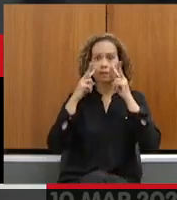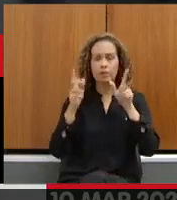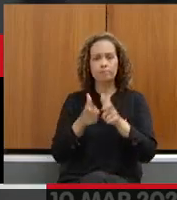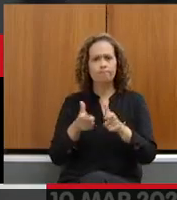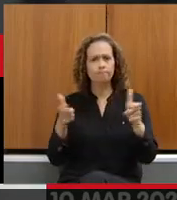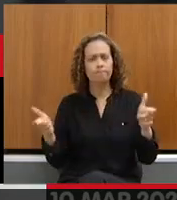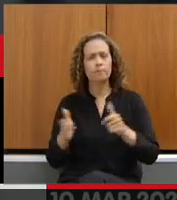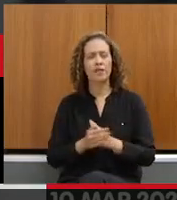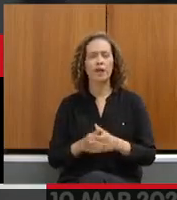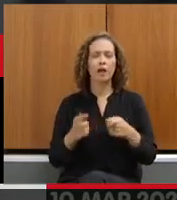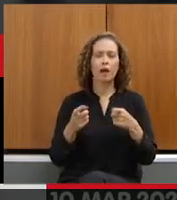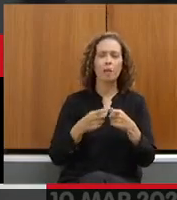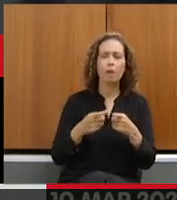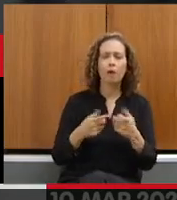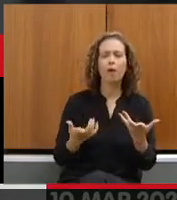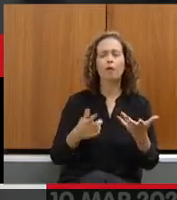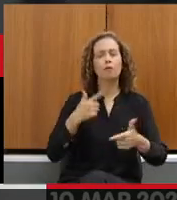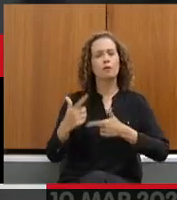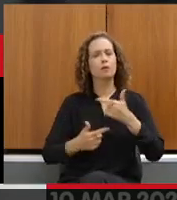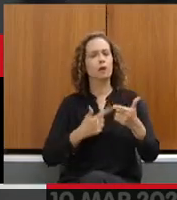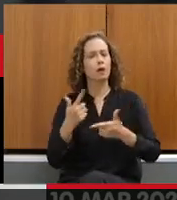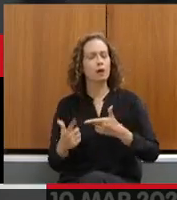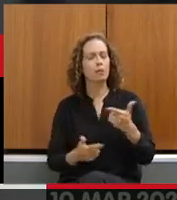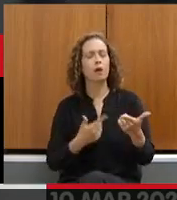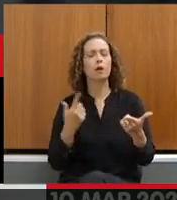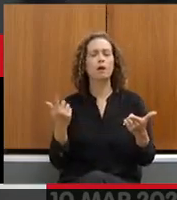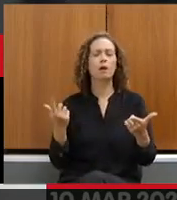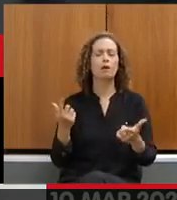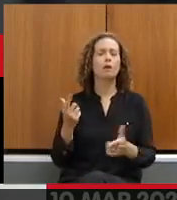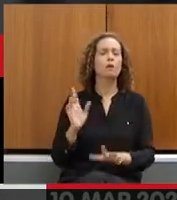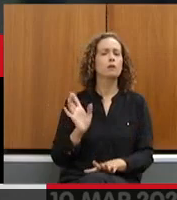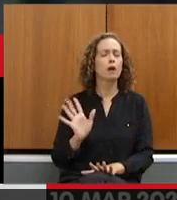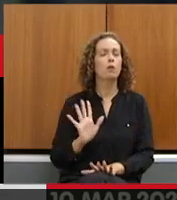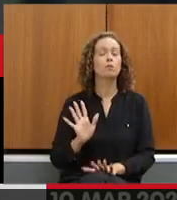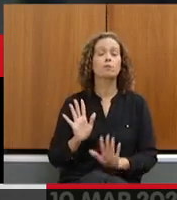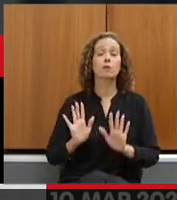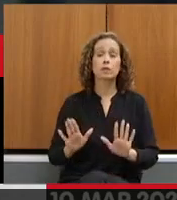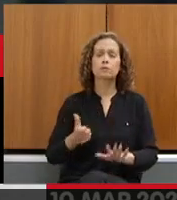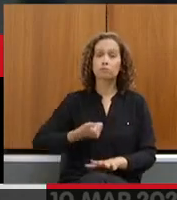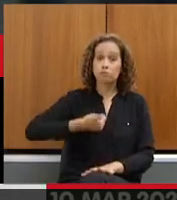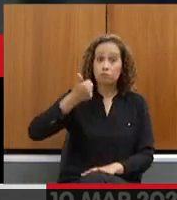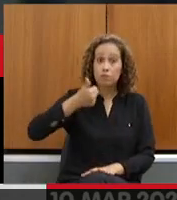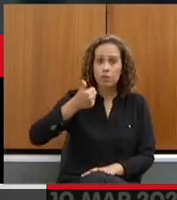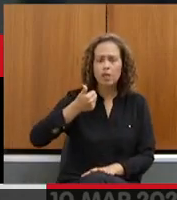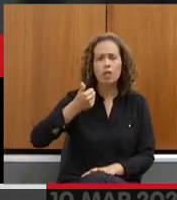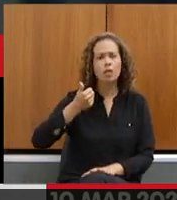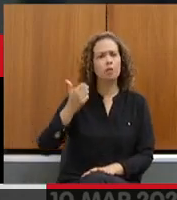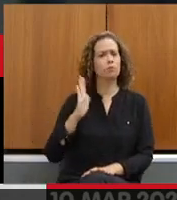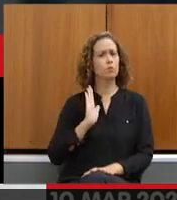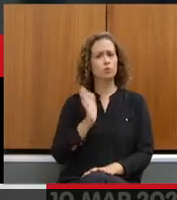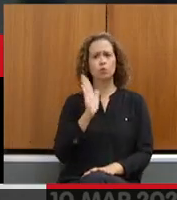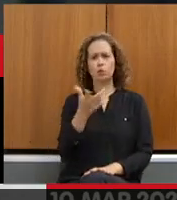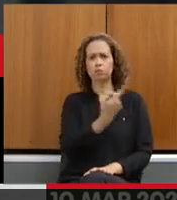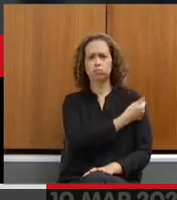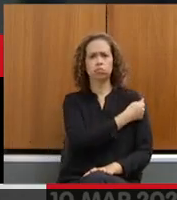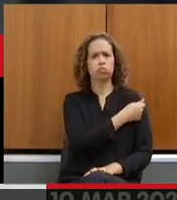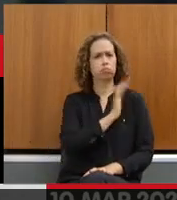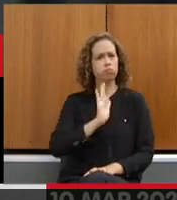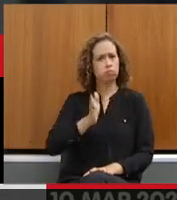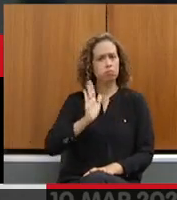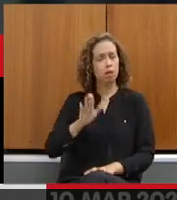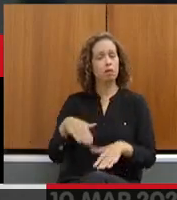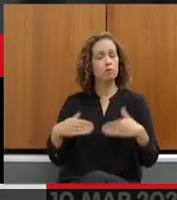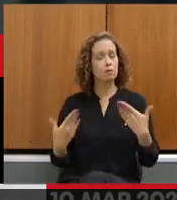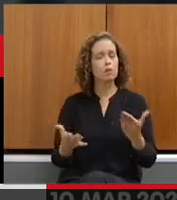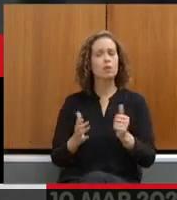é médico não é quem trabalha e sábado não porque esse daí com ser se for na primeira dose encaminhadas então nós seguimos